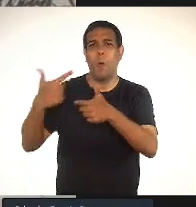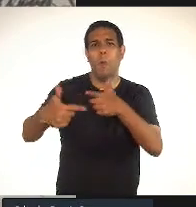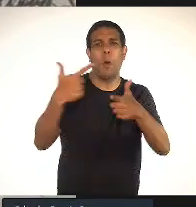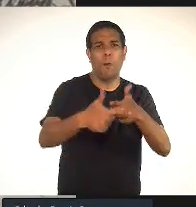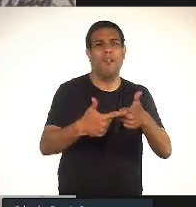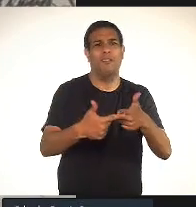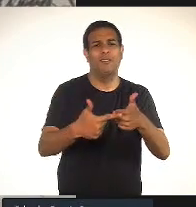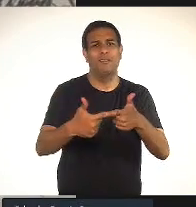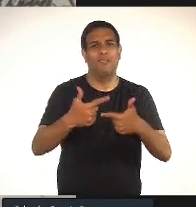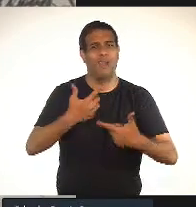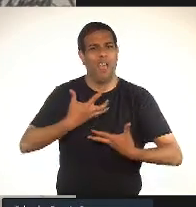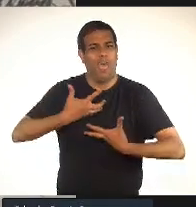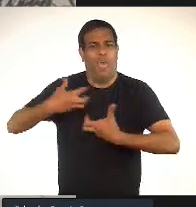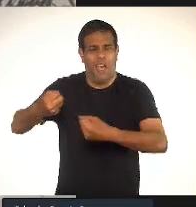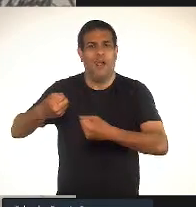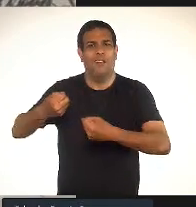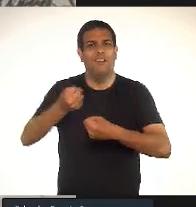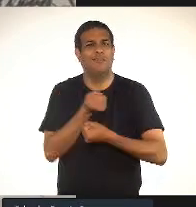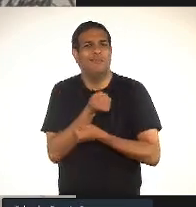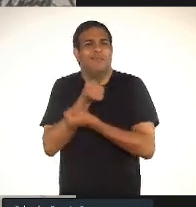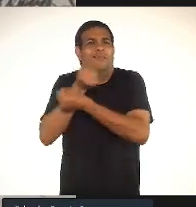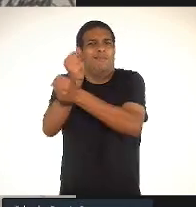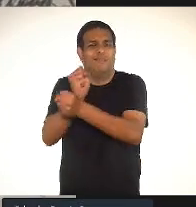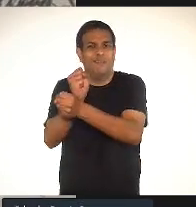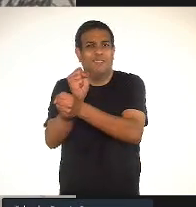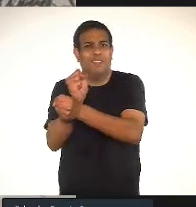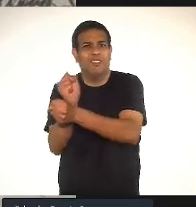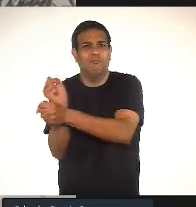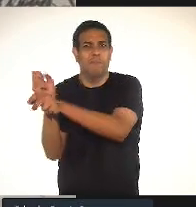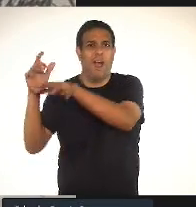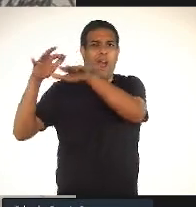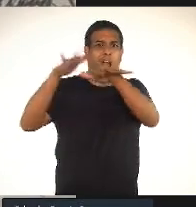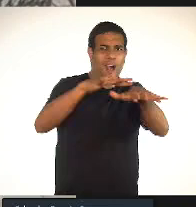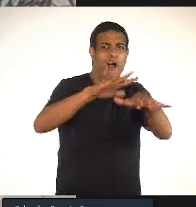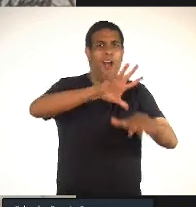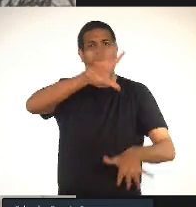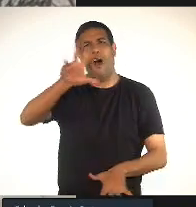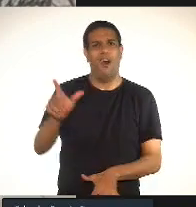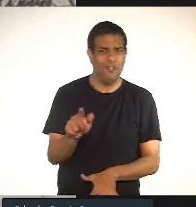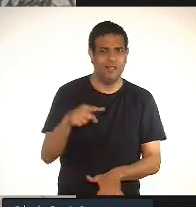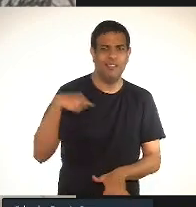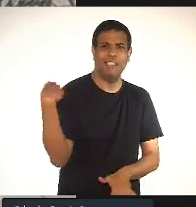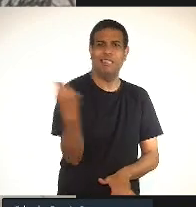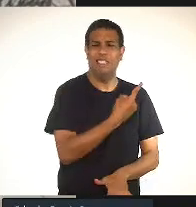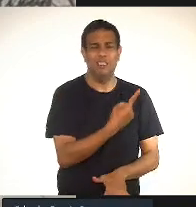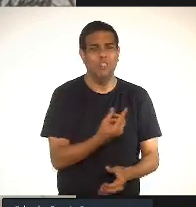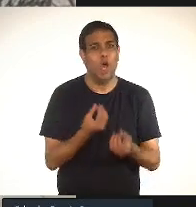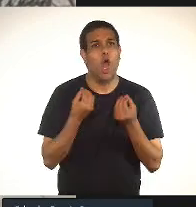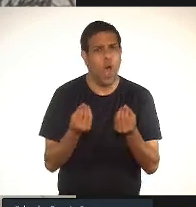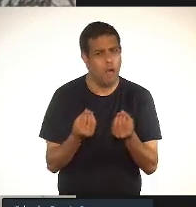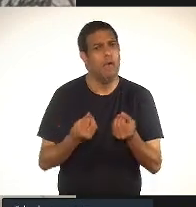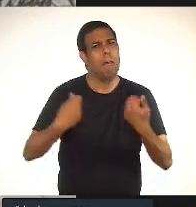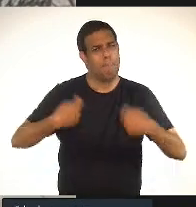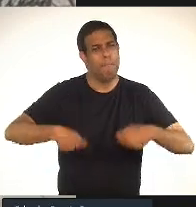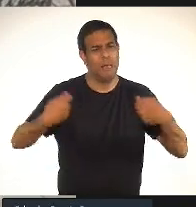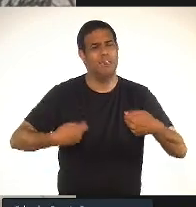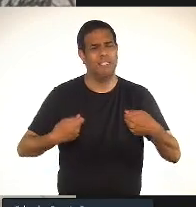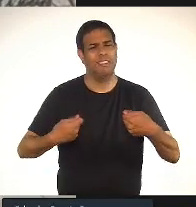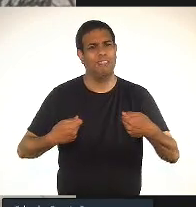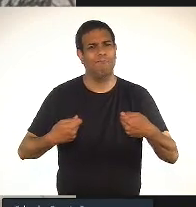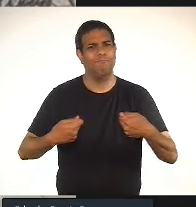de corpos negros vindos da África, é fundamental para que a gente não possa